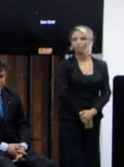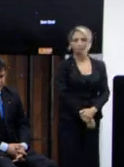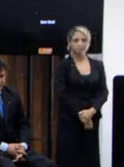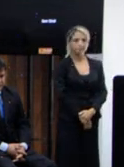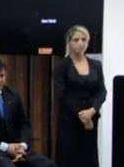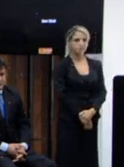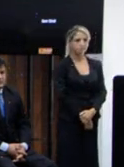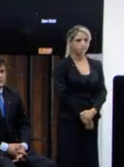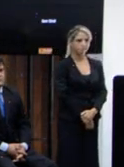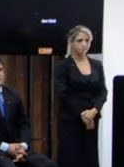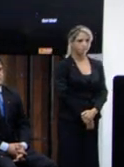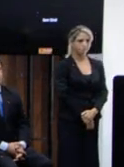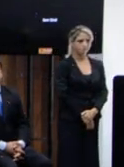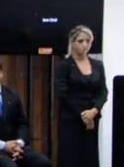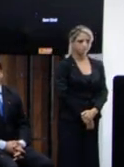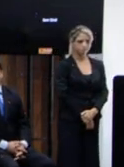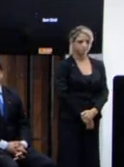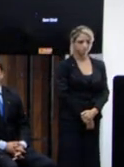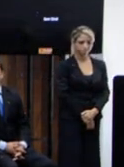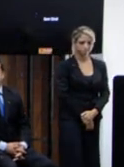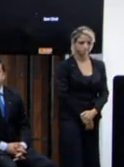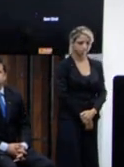vice-prefeito, juventude lá.